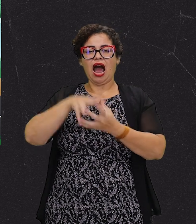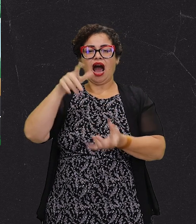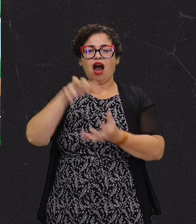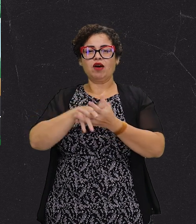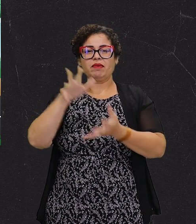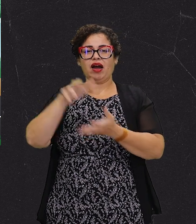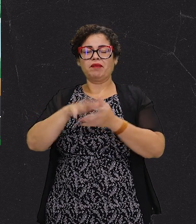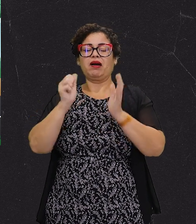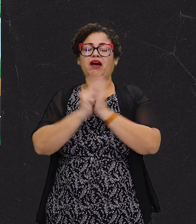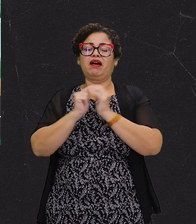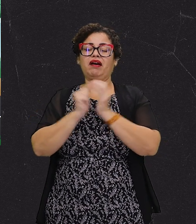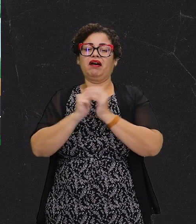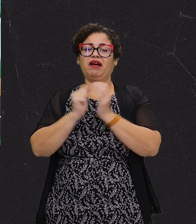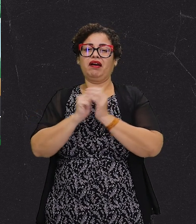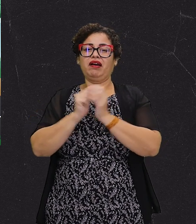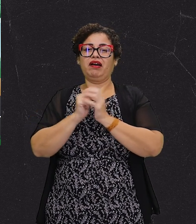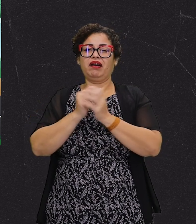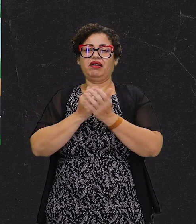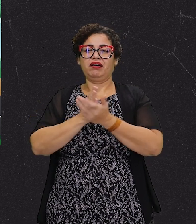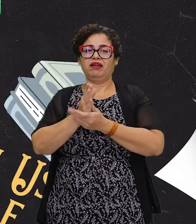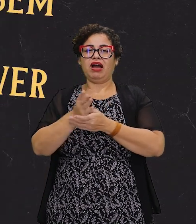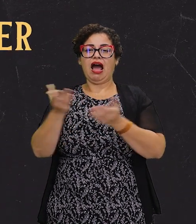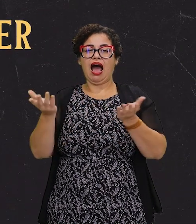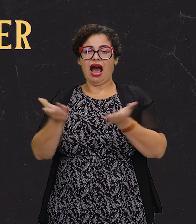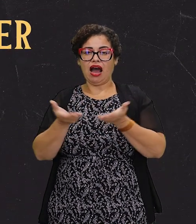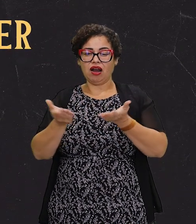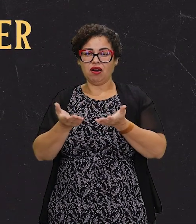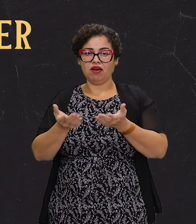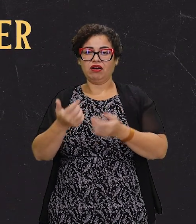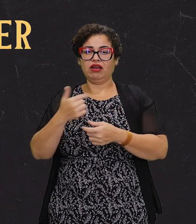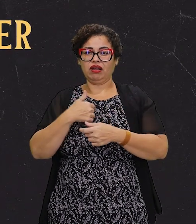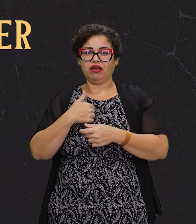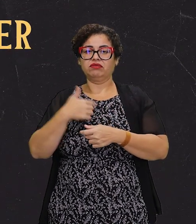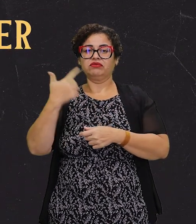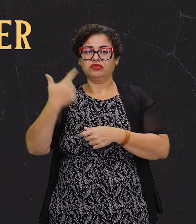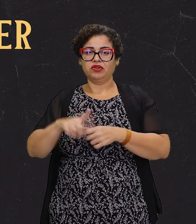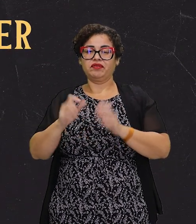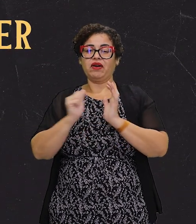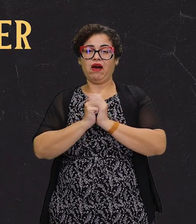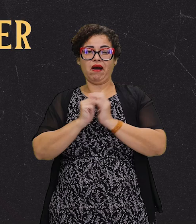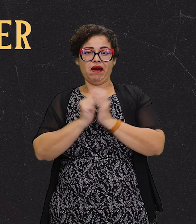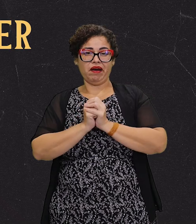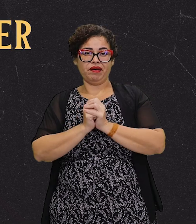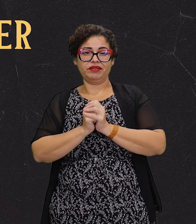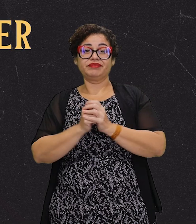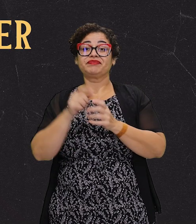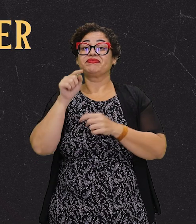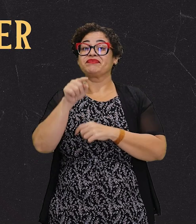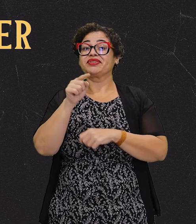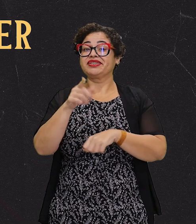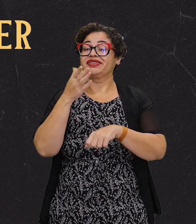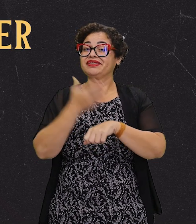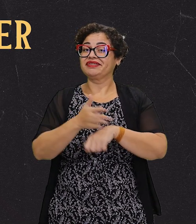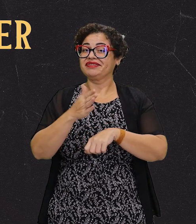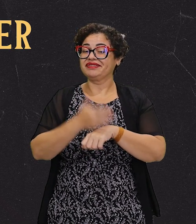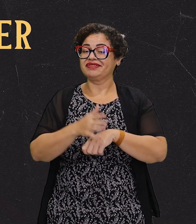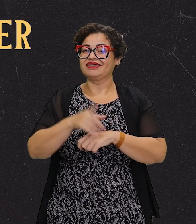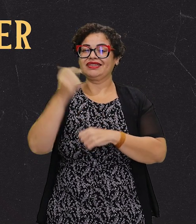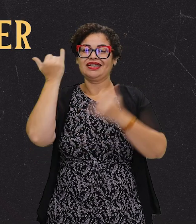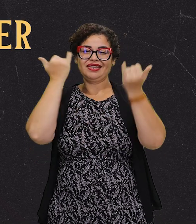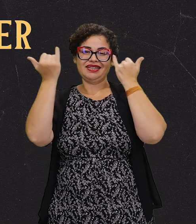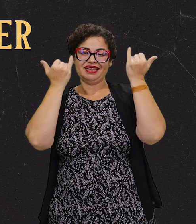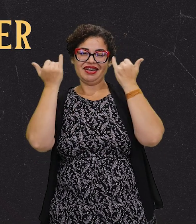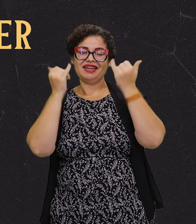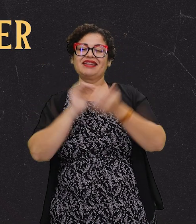rezar pelas almas do purgatório. Agora, mãos à obra. Usem suas